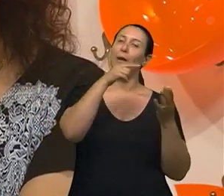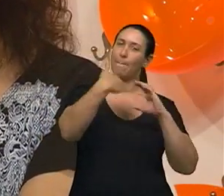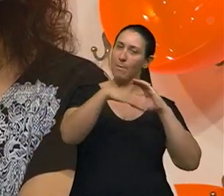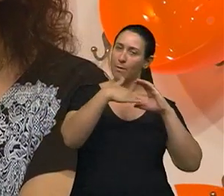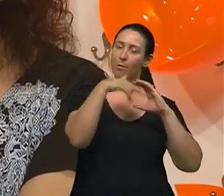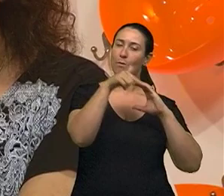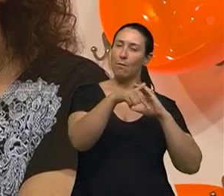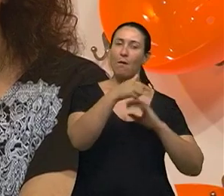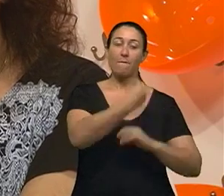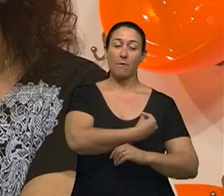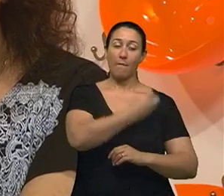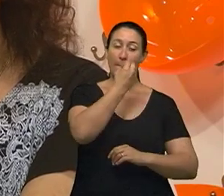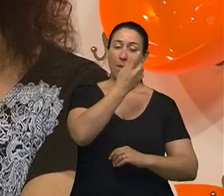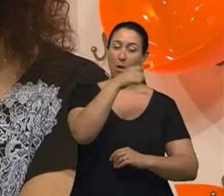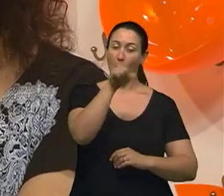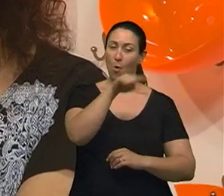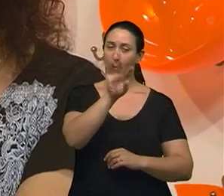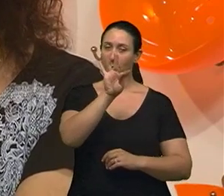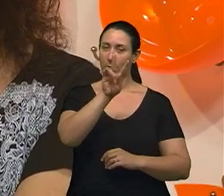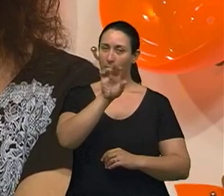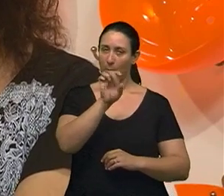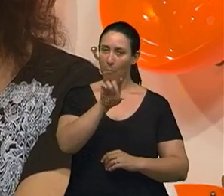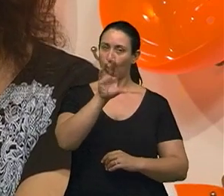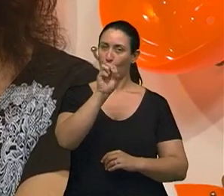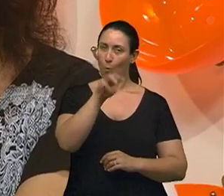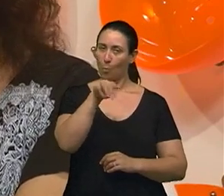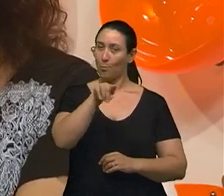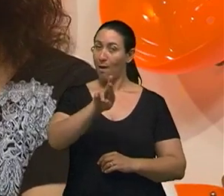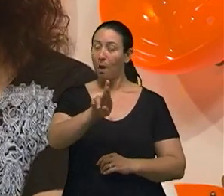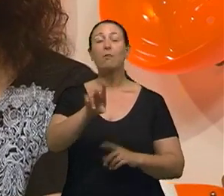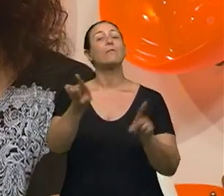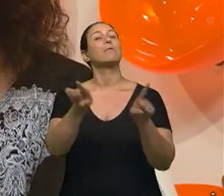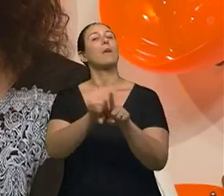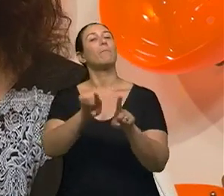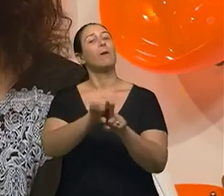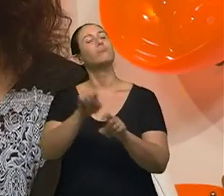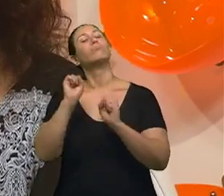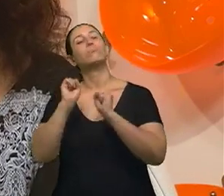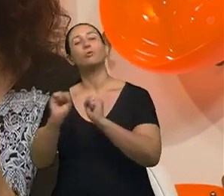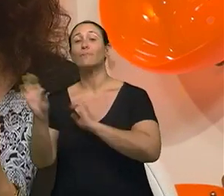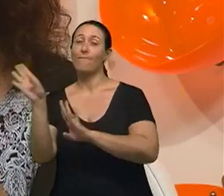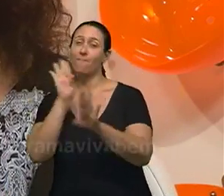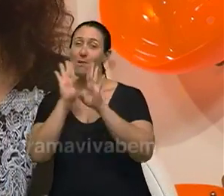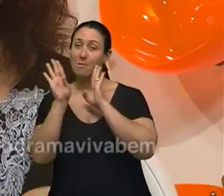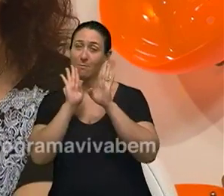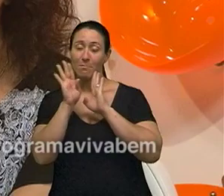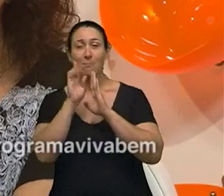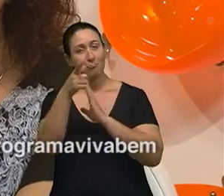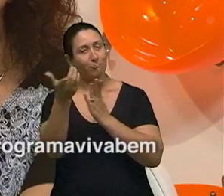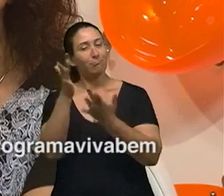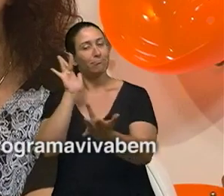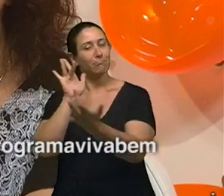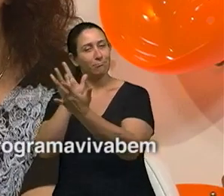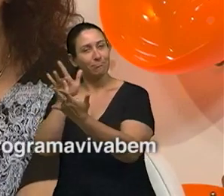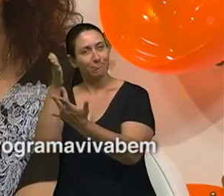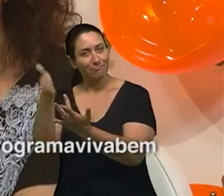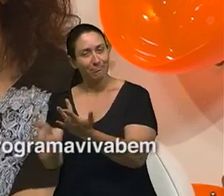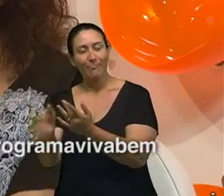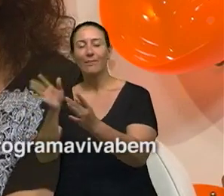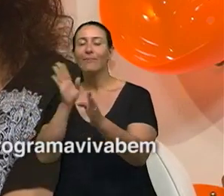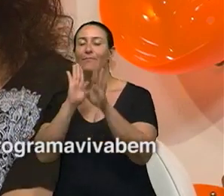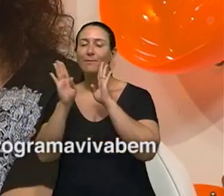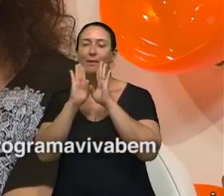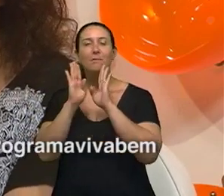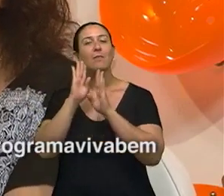e-mail vivabem @tv com.br mas claro também você nos encontra sempre lá no